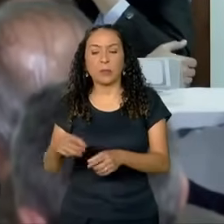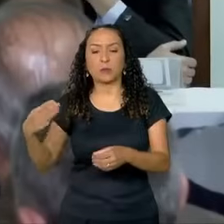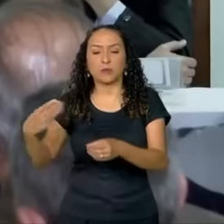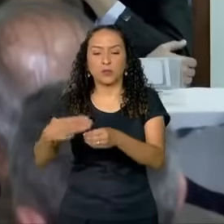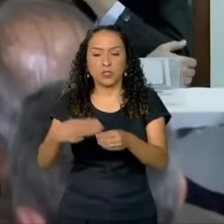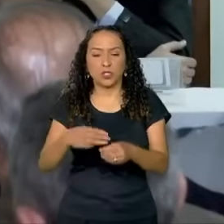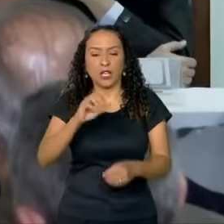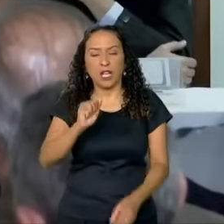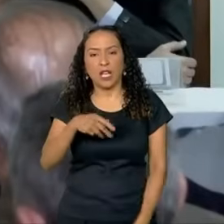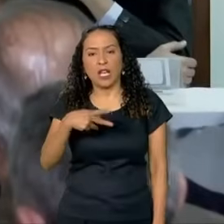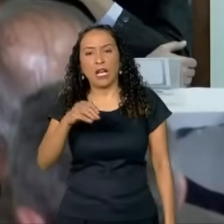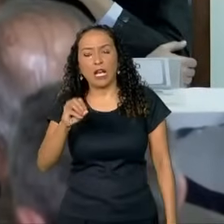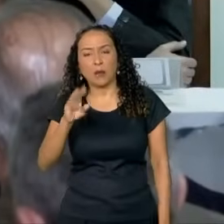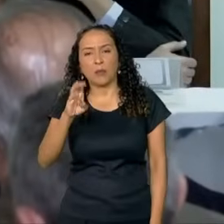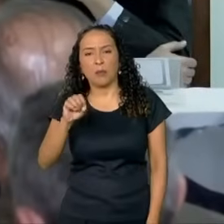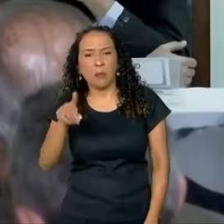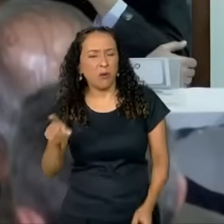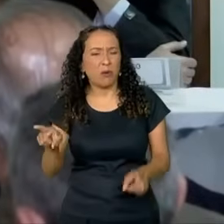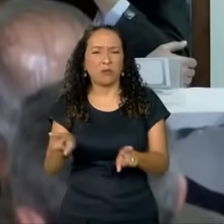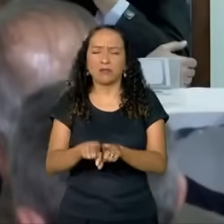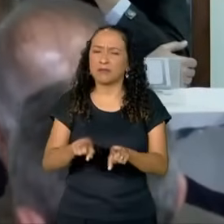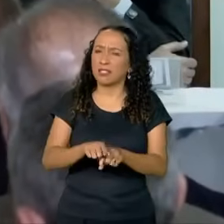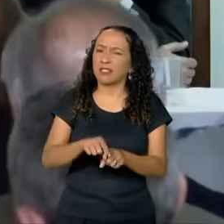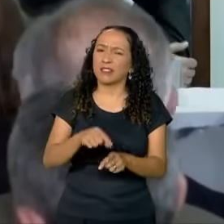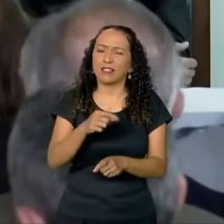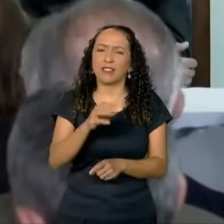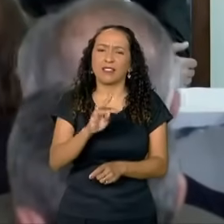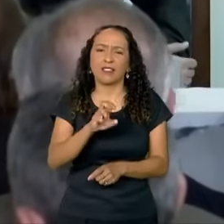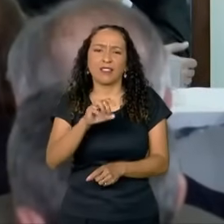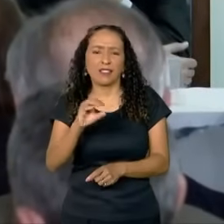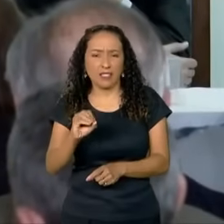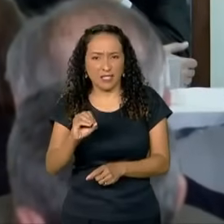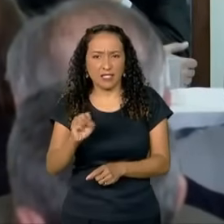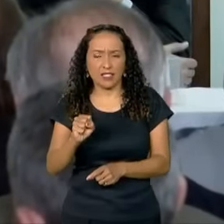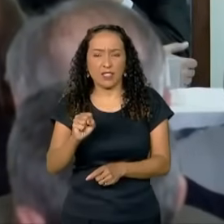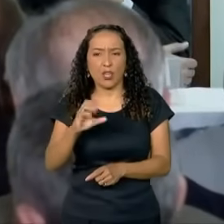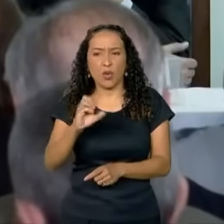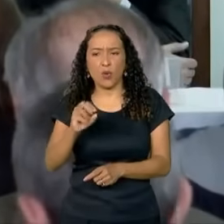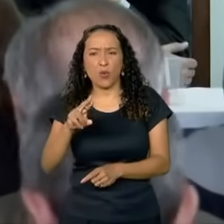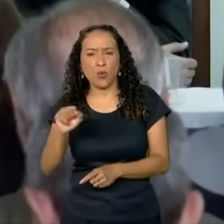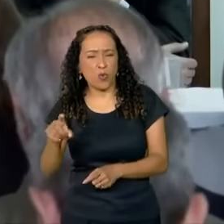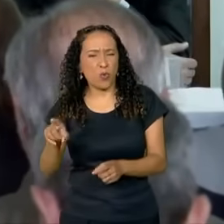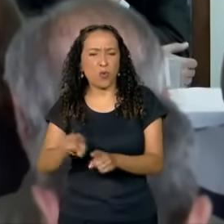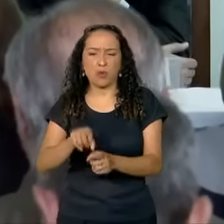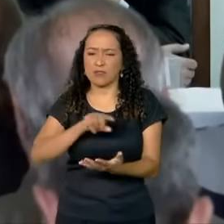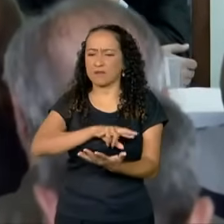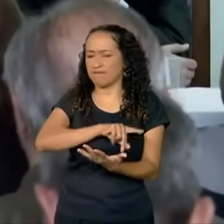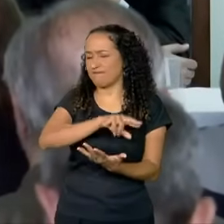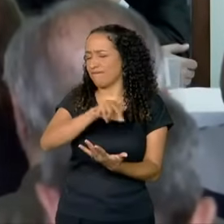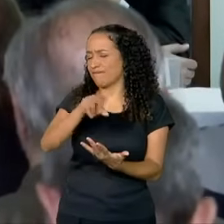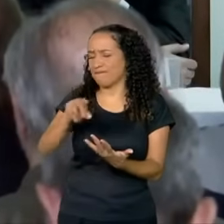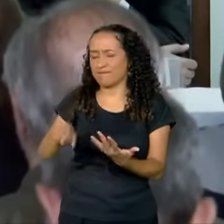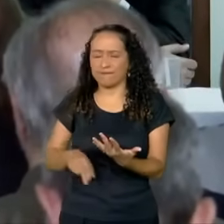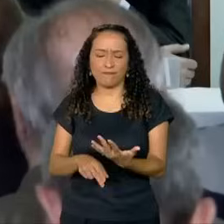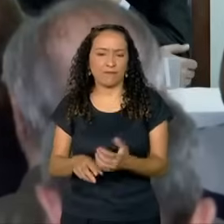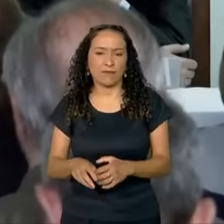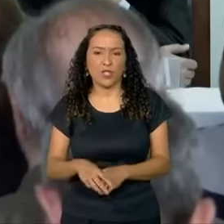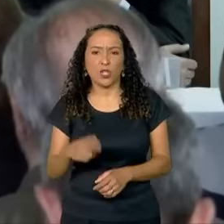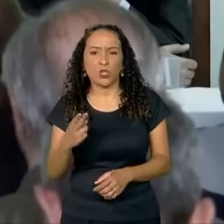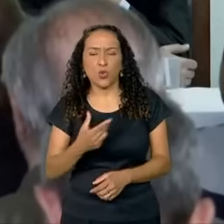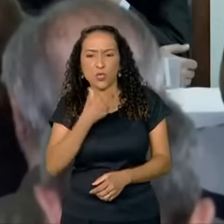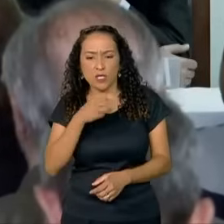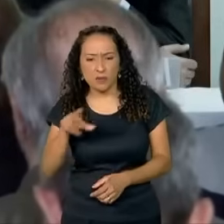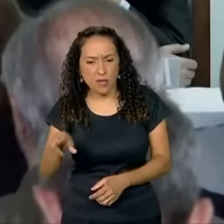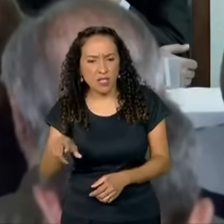atingidos, Campo Bom, Três Coroas, demolição de estradas, Sapiranga, Dois Irmãos,